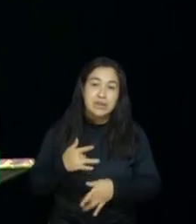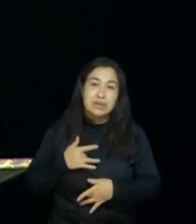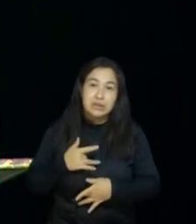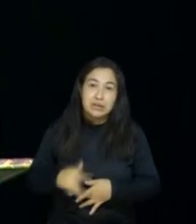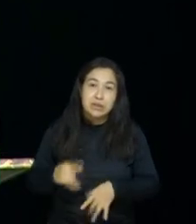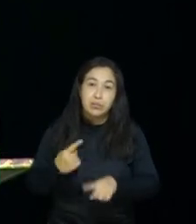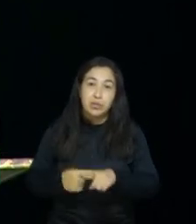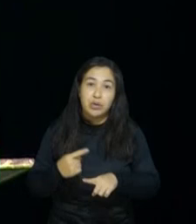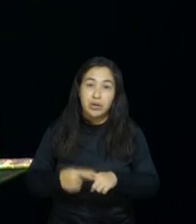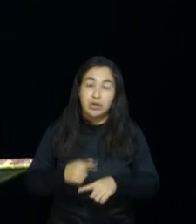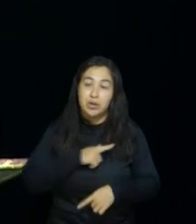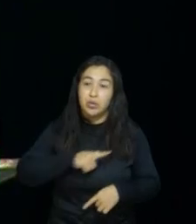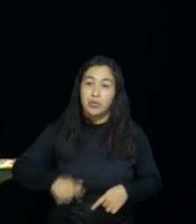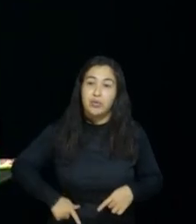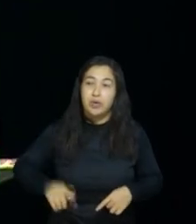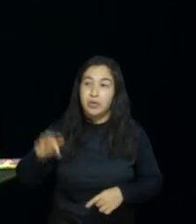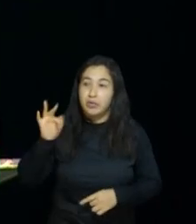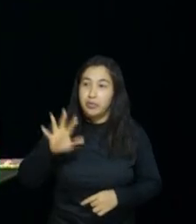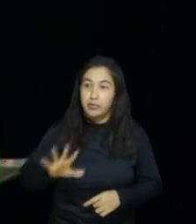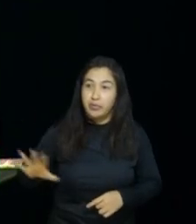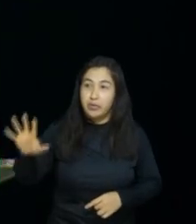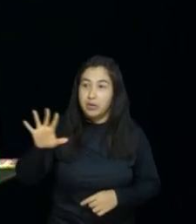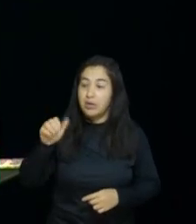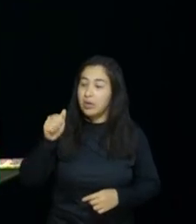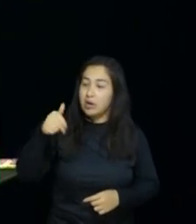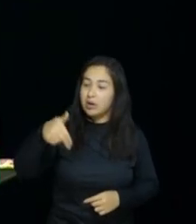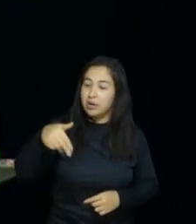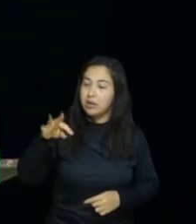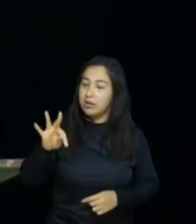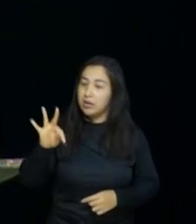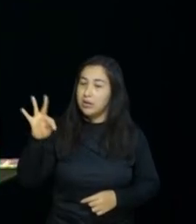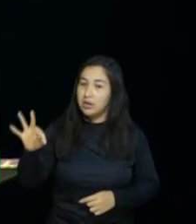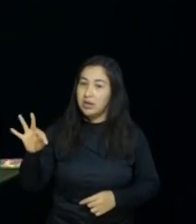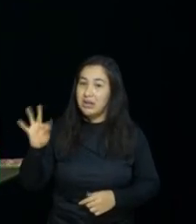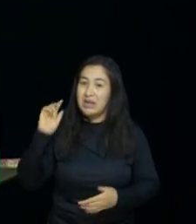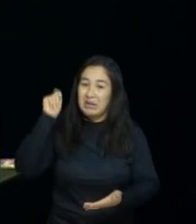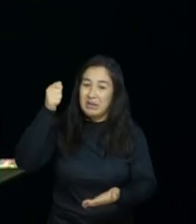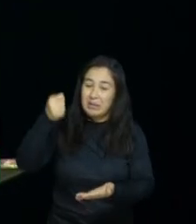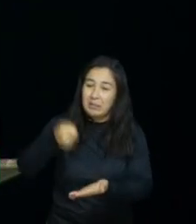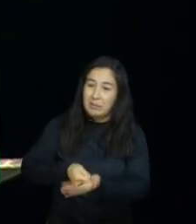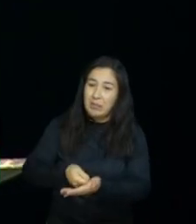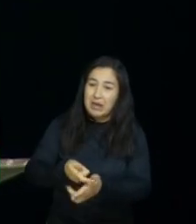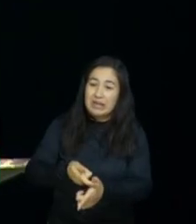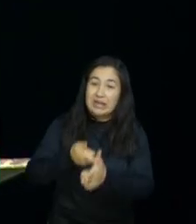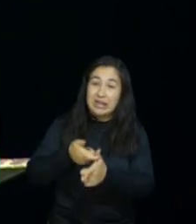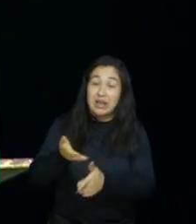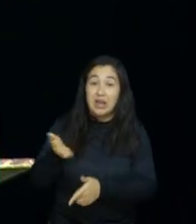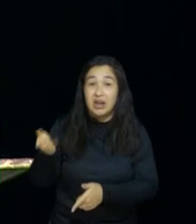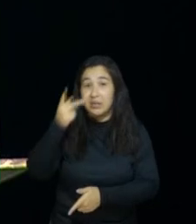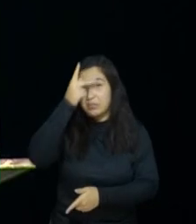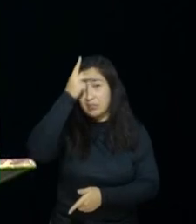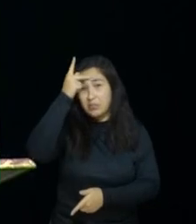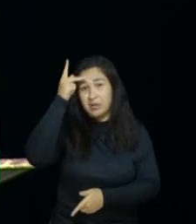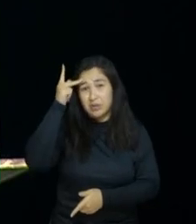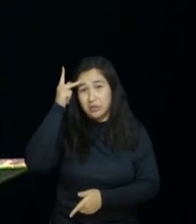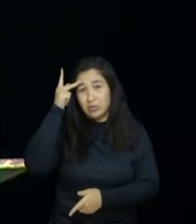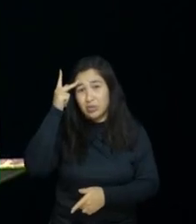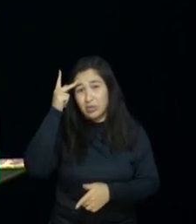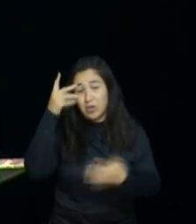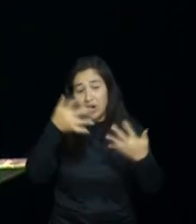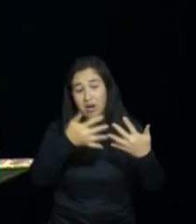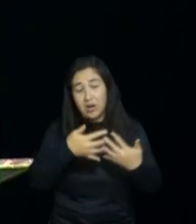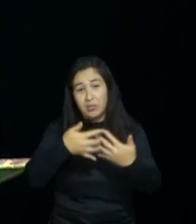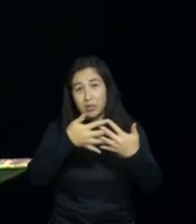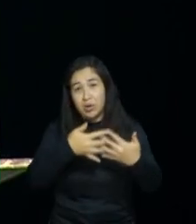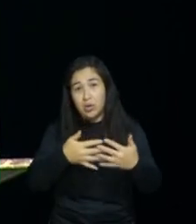federal, infelizmente, a NTT multou caminhões de empresas que eu acabei